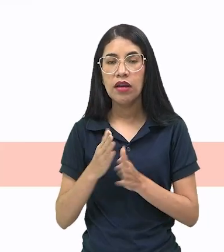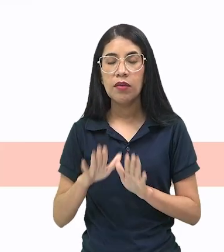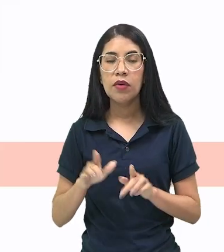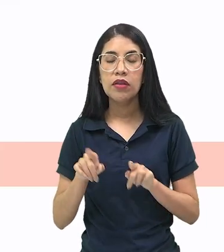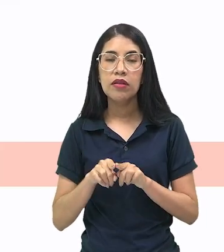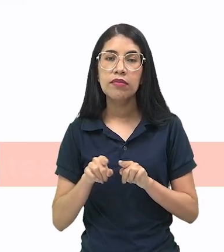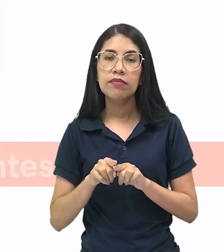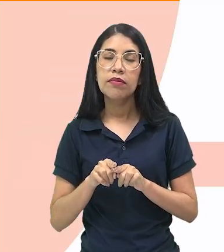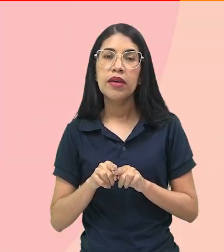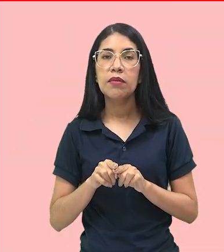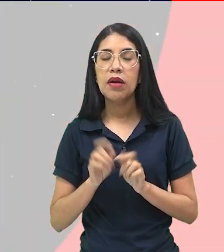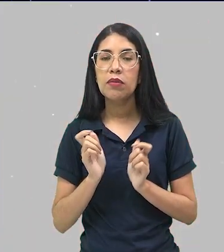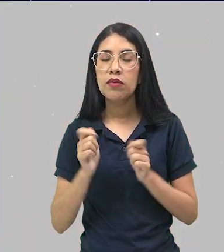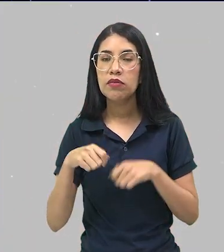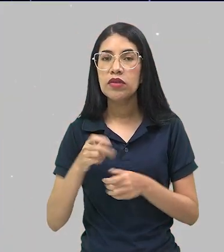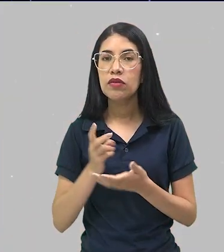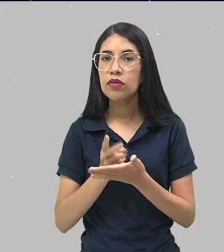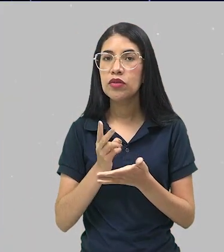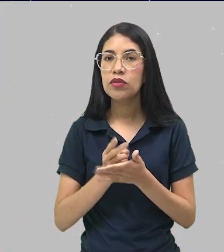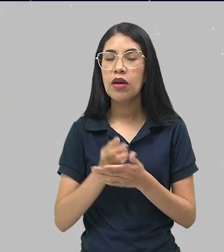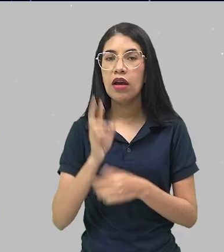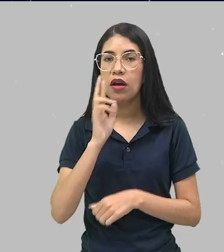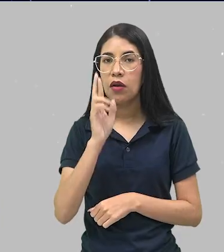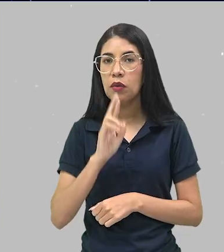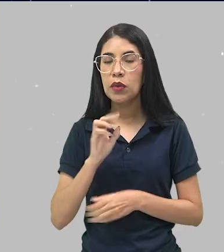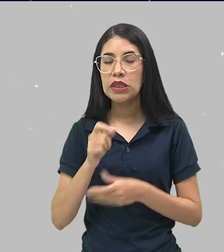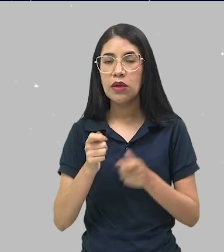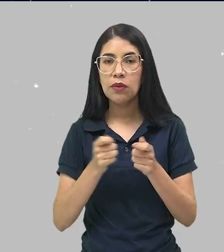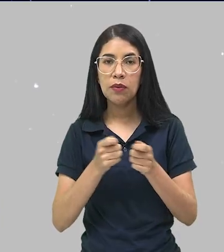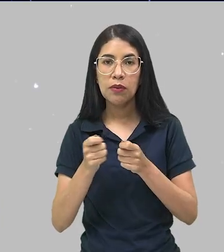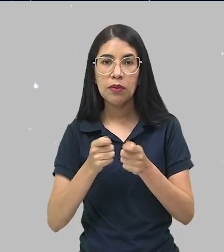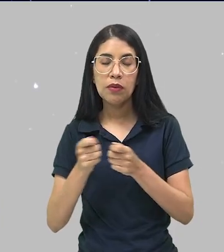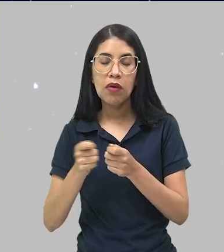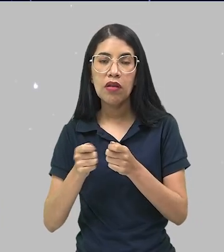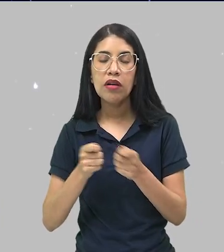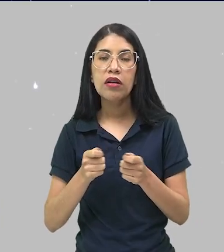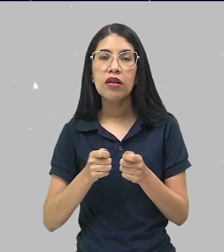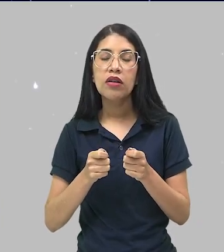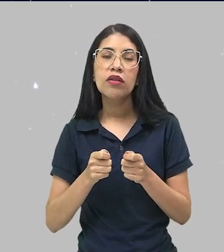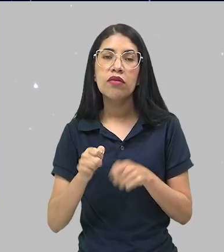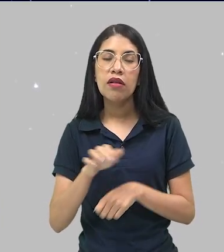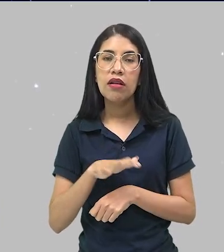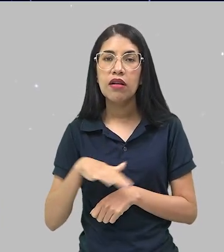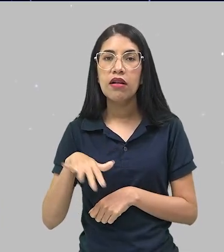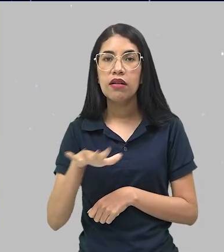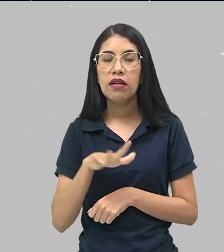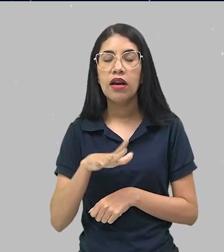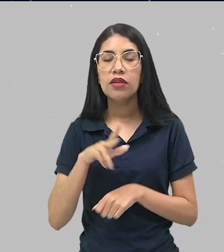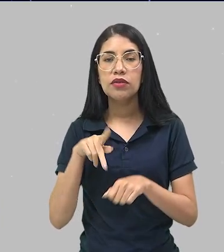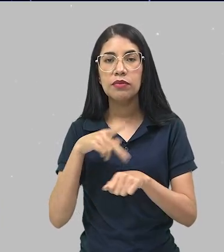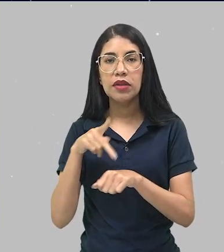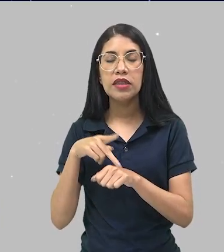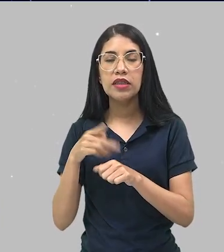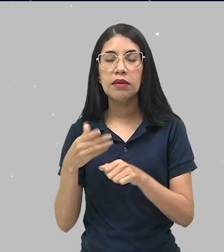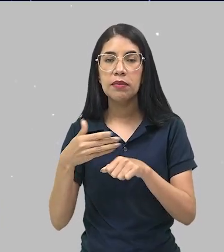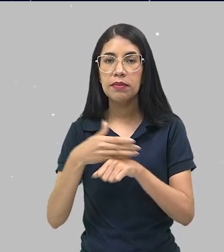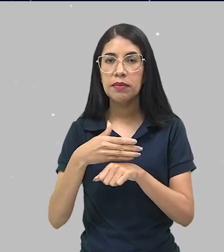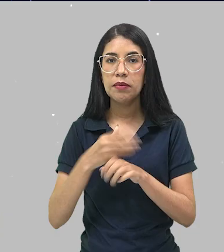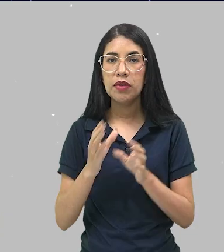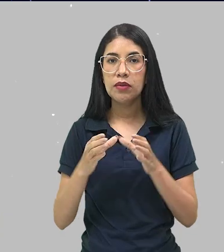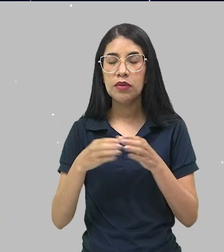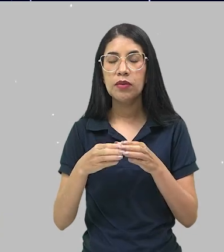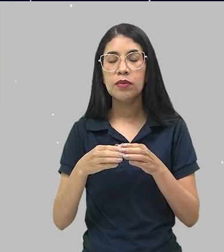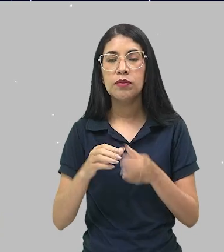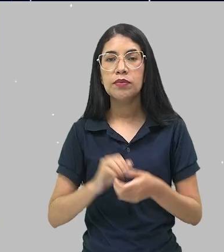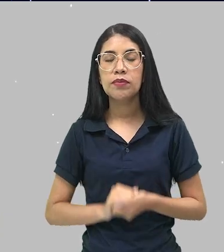possibilidade ali de manter a Rússia ali no controle, né, por assim dizer, dessas nações que faziam parte da chamada